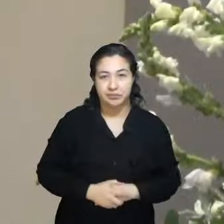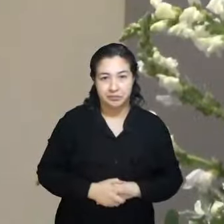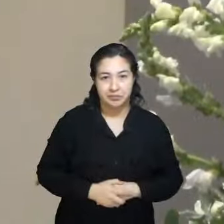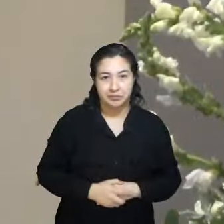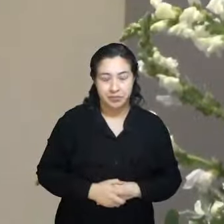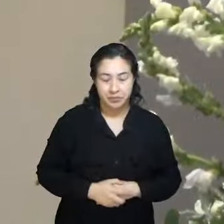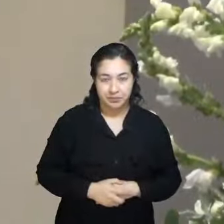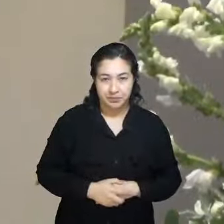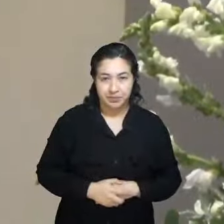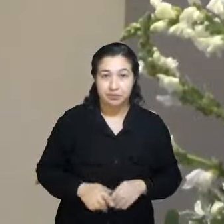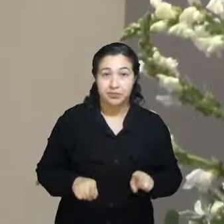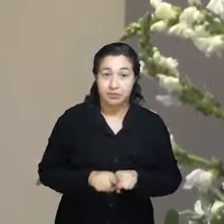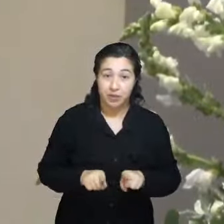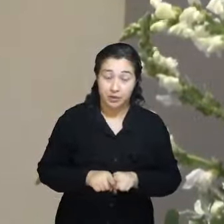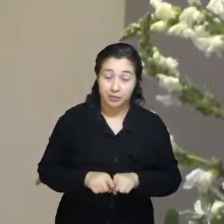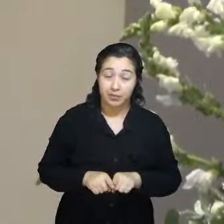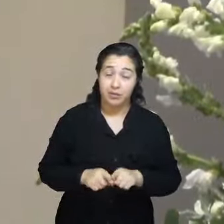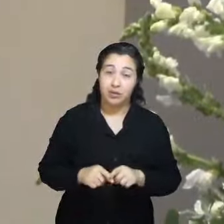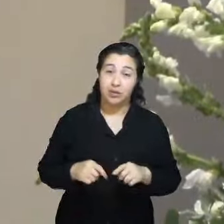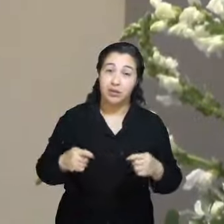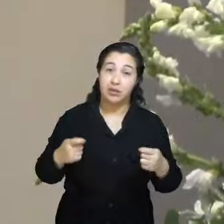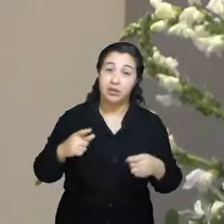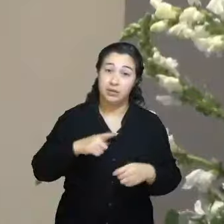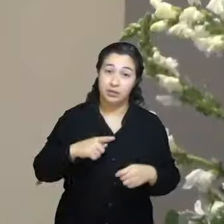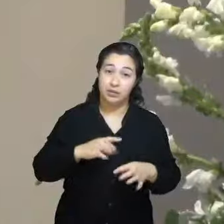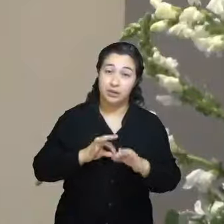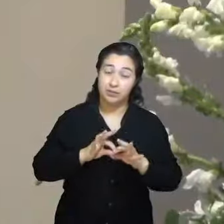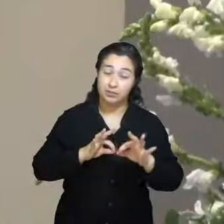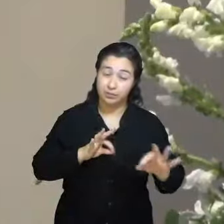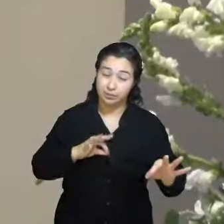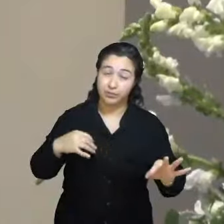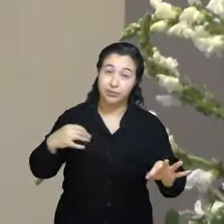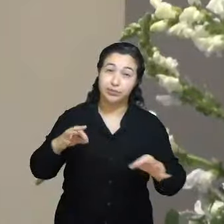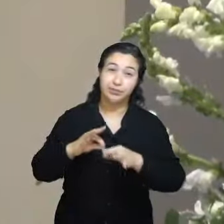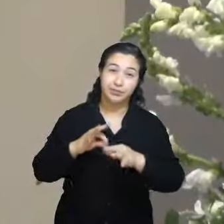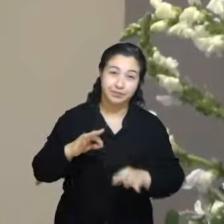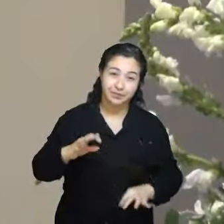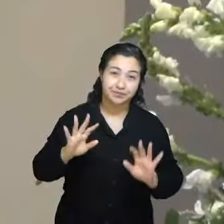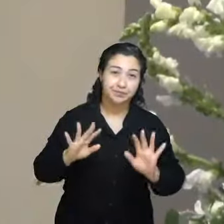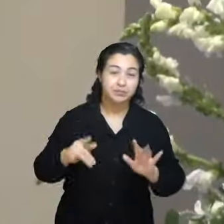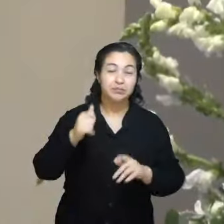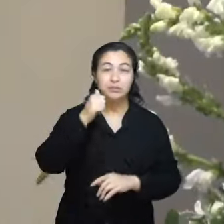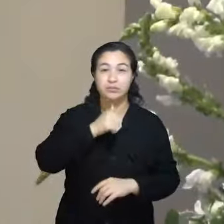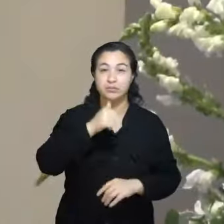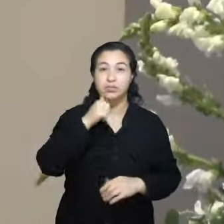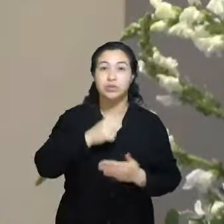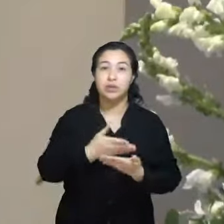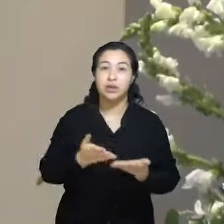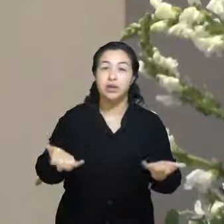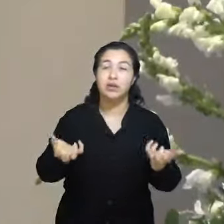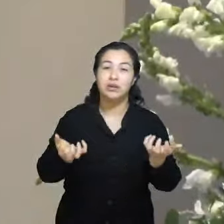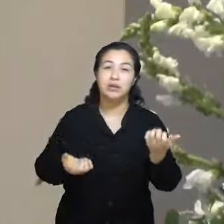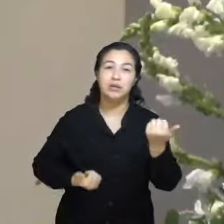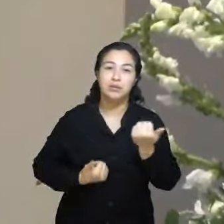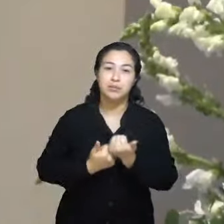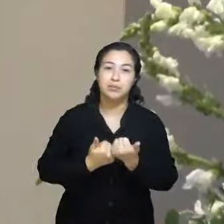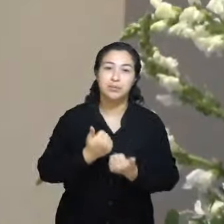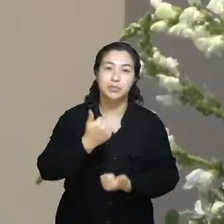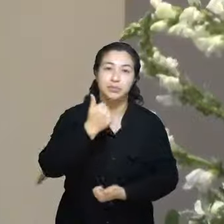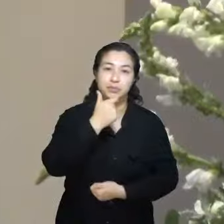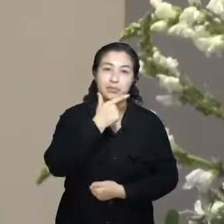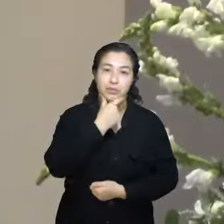grande caminho a percorrer mas não há falta de disposição às mulheres nem faltará o necessário apoio masculino para que